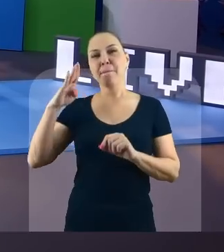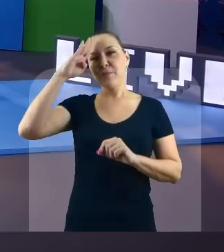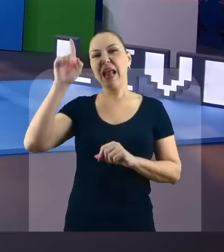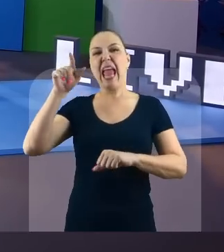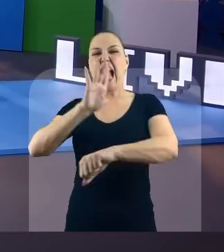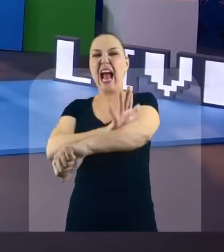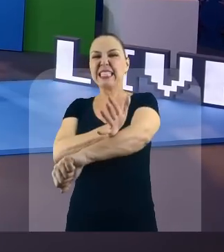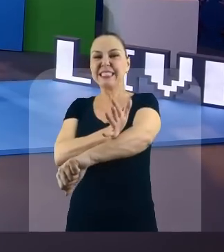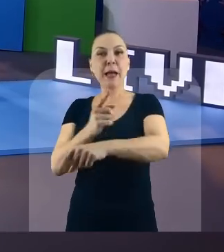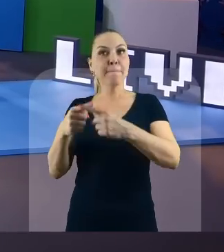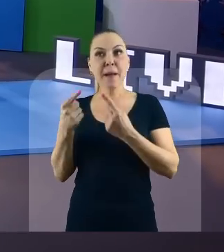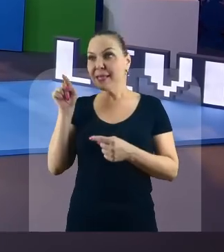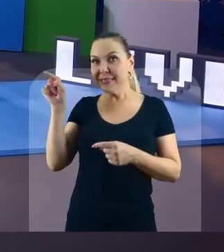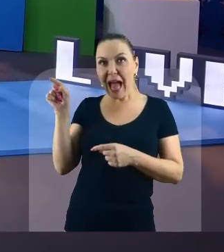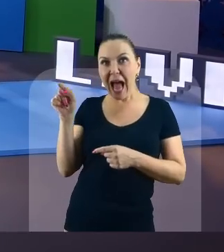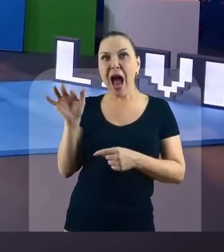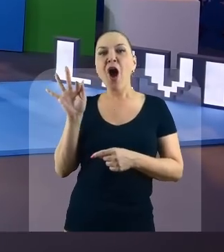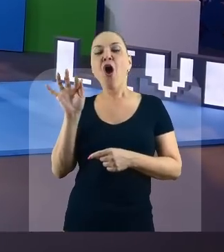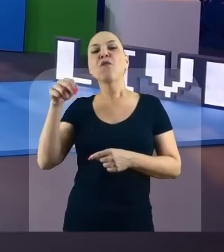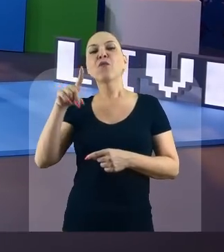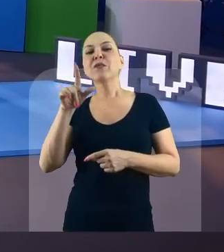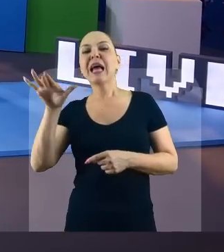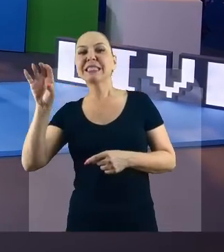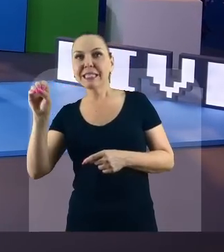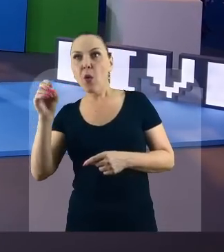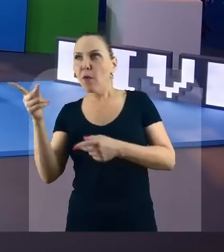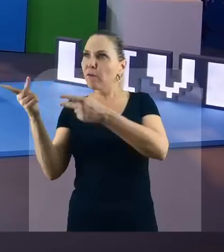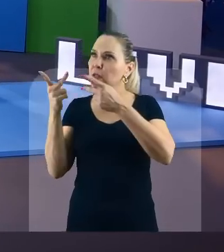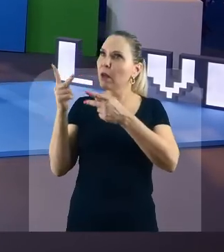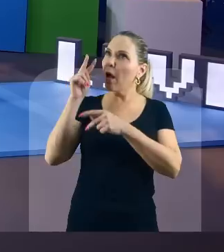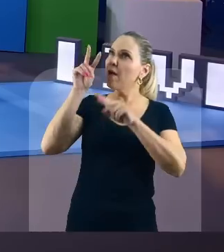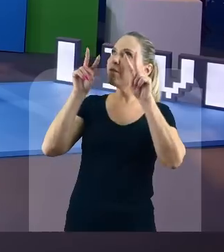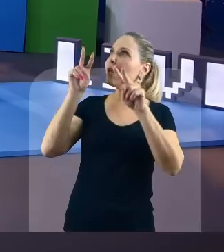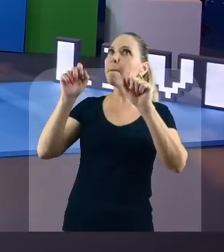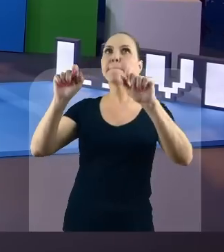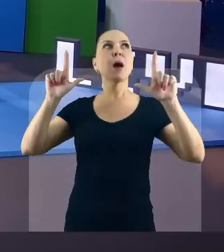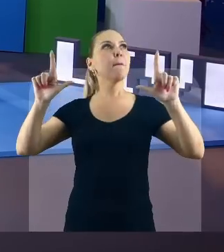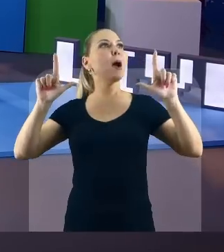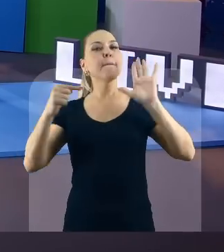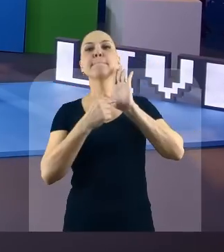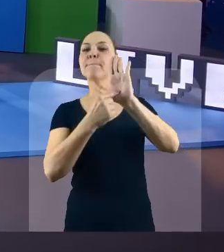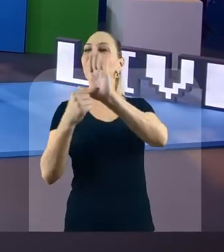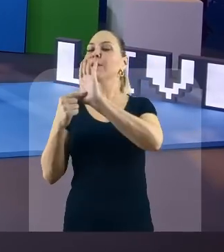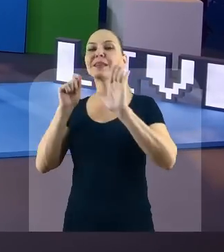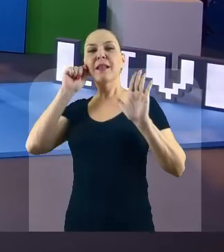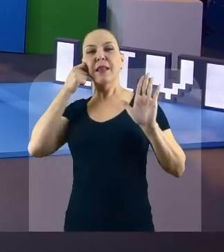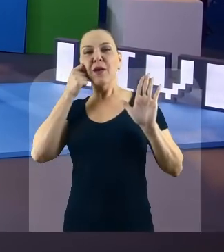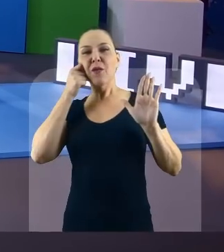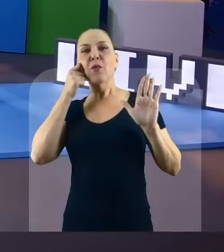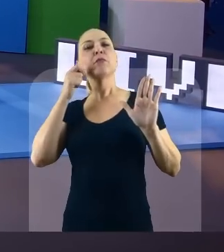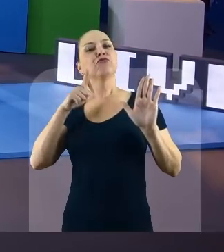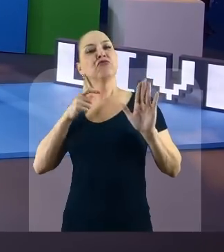era chamado de racista. Só que a Fundação Palmares, dentro da fundação, se alguém fosse visitar, via que ele mostrava que o negro não